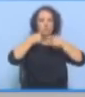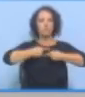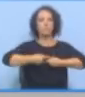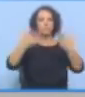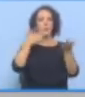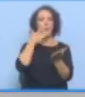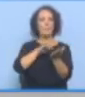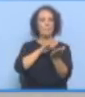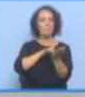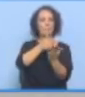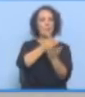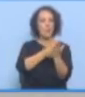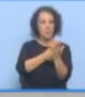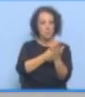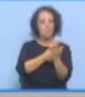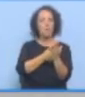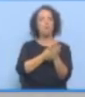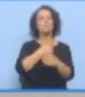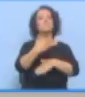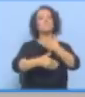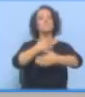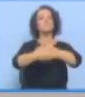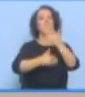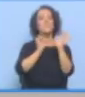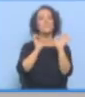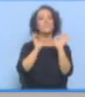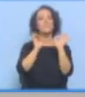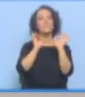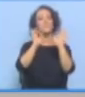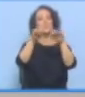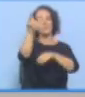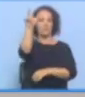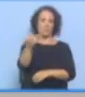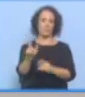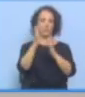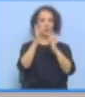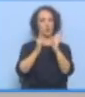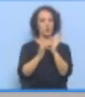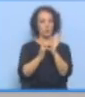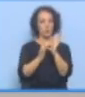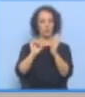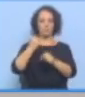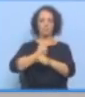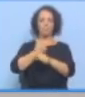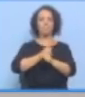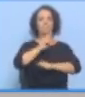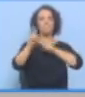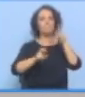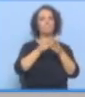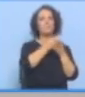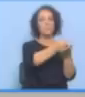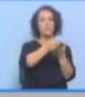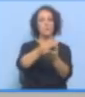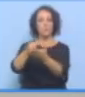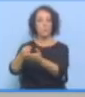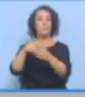e desaguando depois, finalmente, na pessoa de Jesus e na sua ação messiânica. Ele que